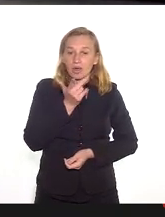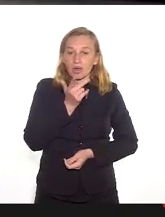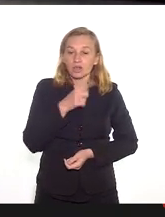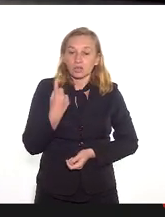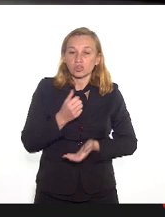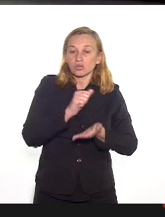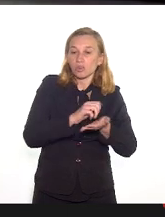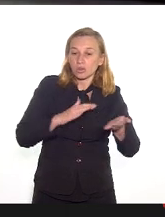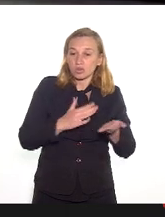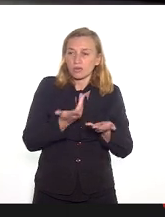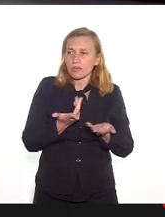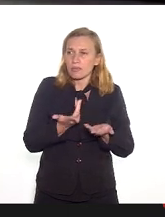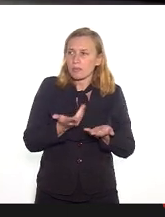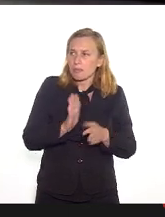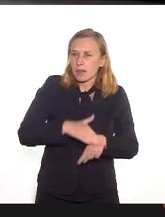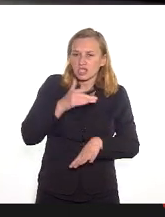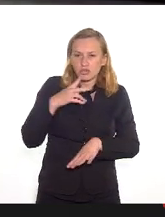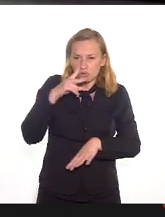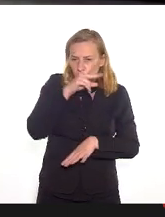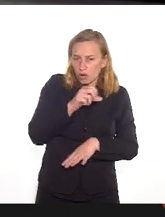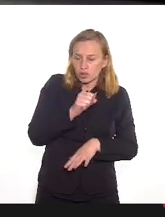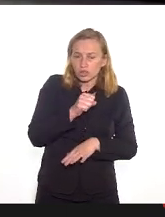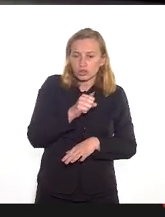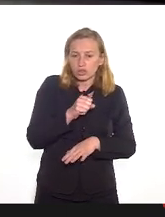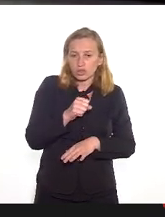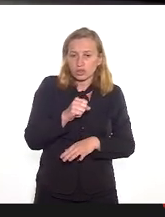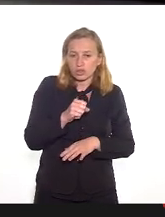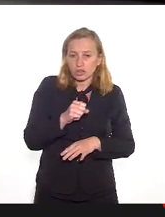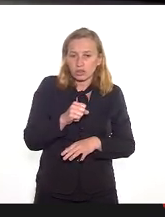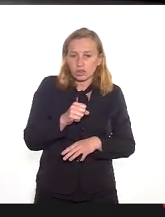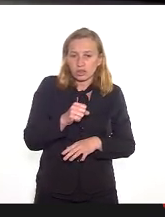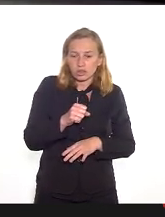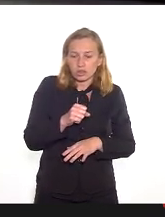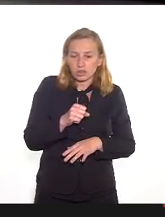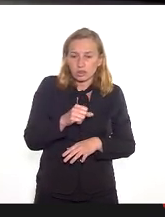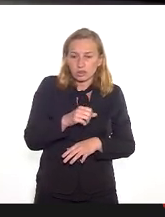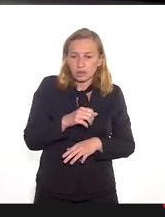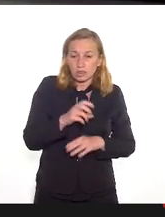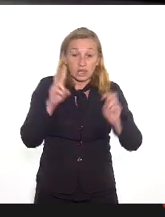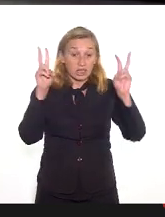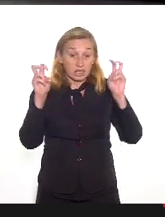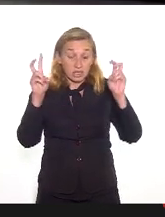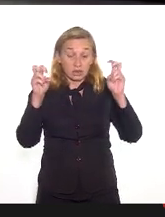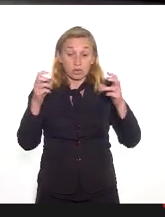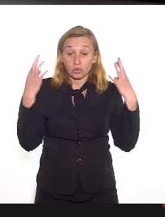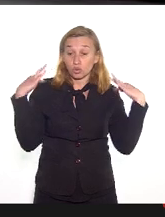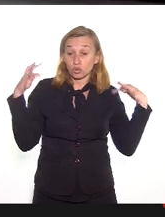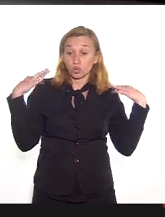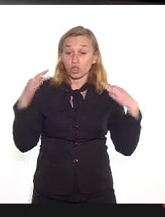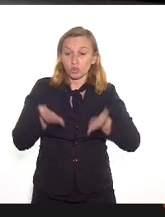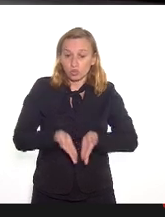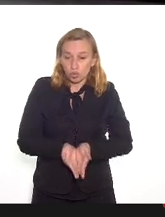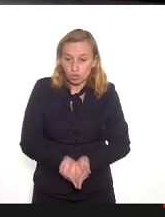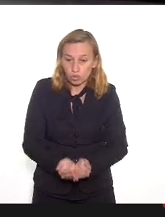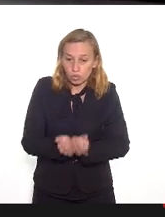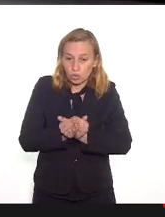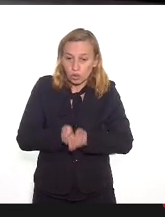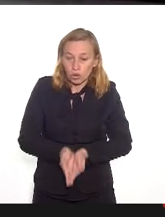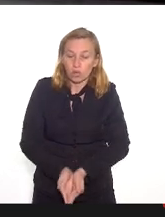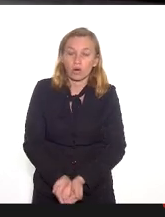atividade mais forte, voltada para essa questão do turismo subaquático,